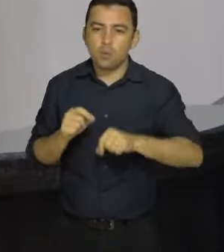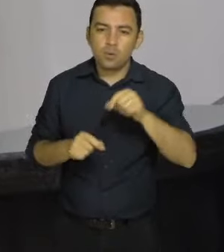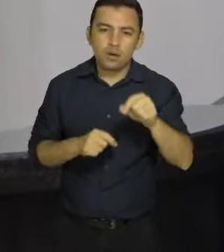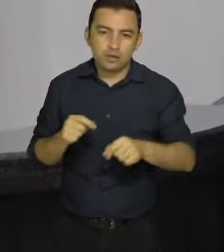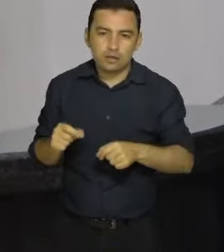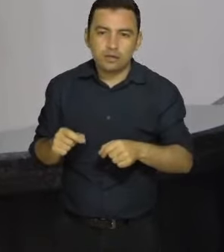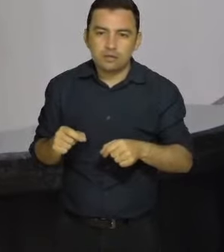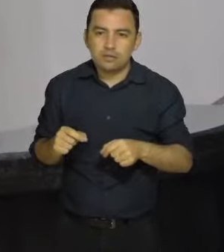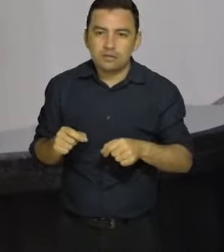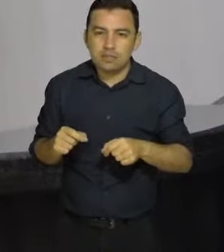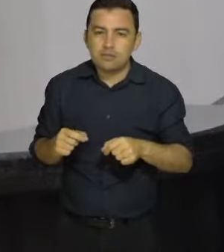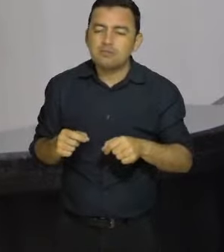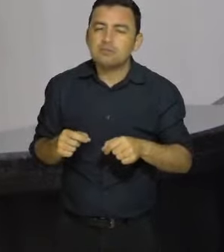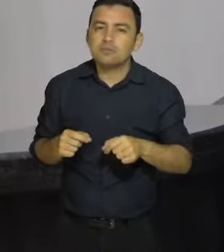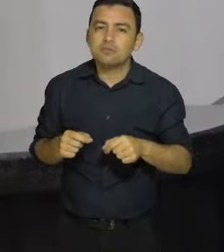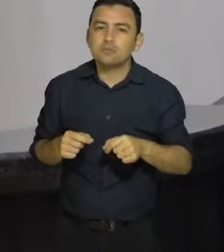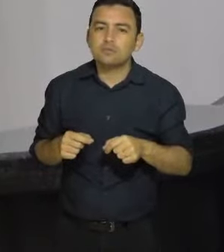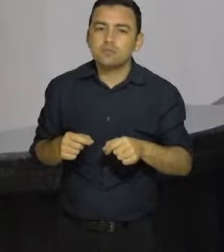e persecutória